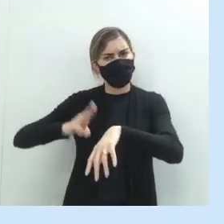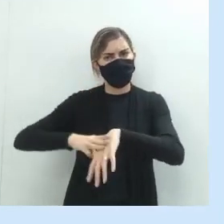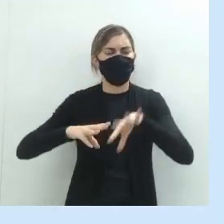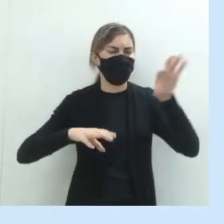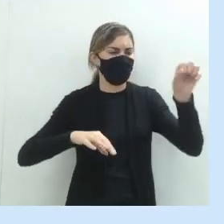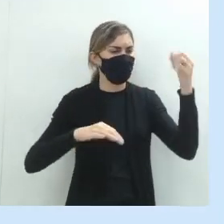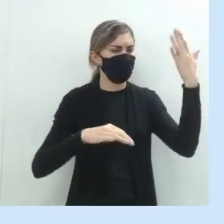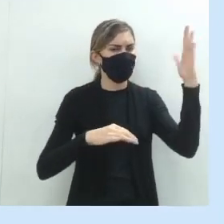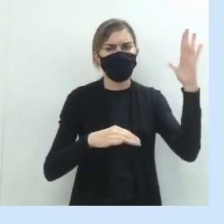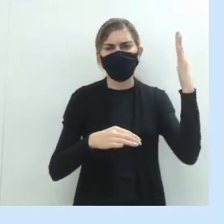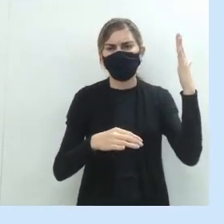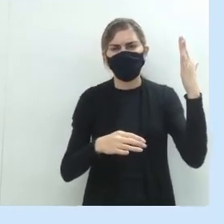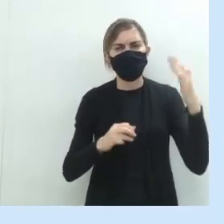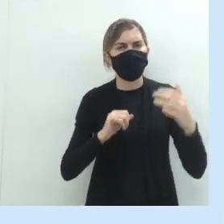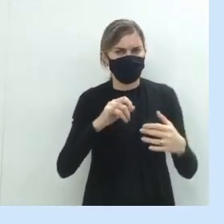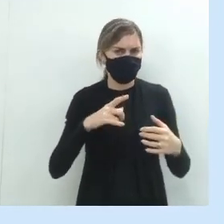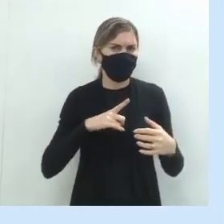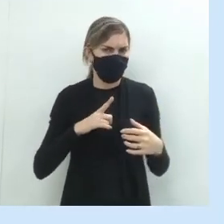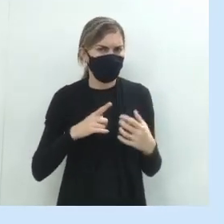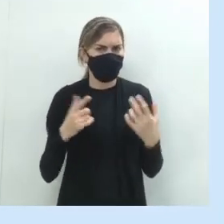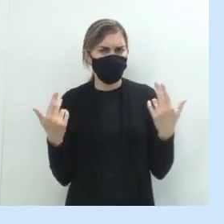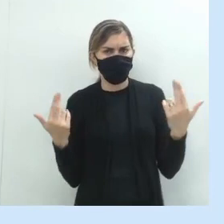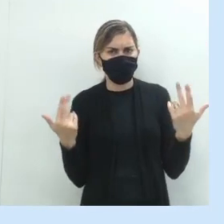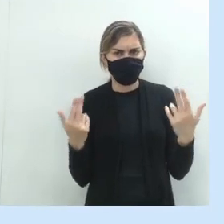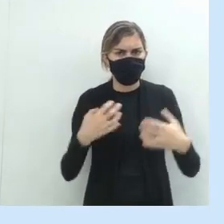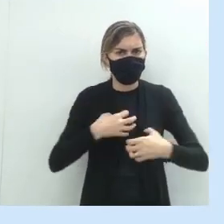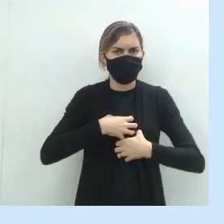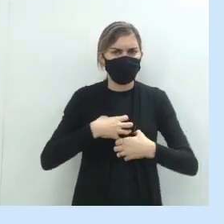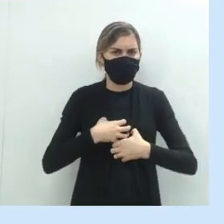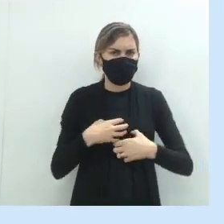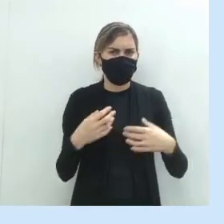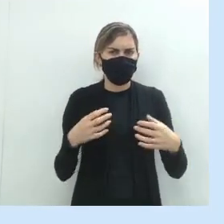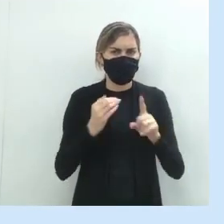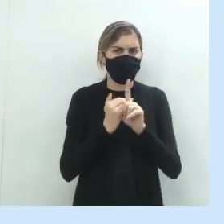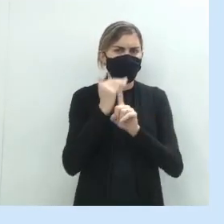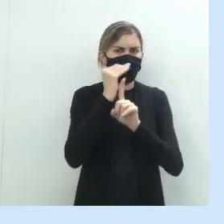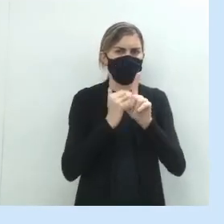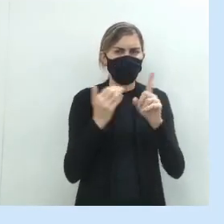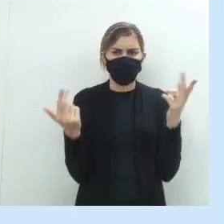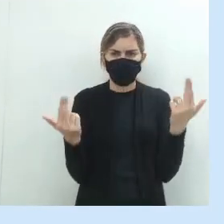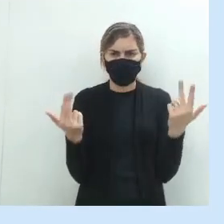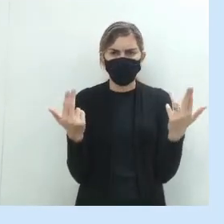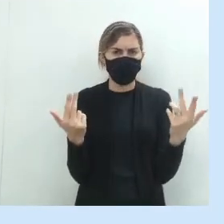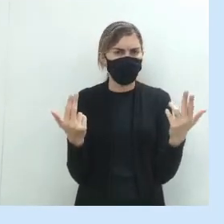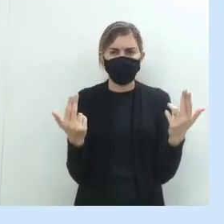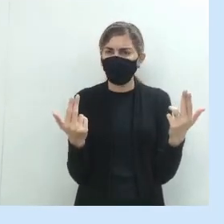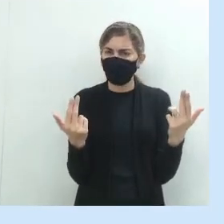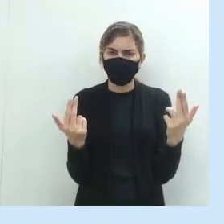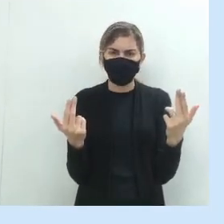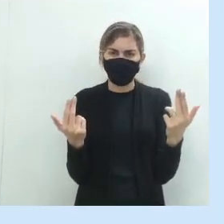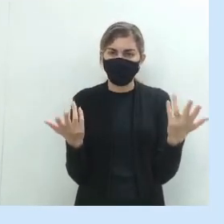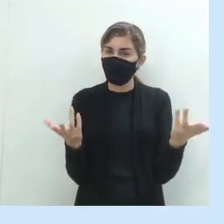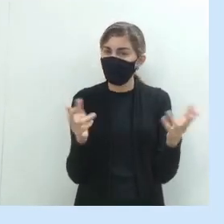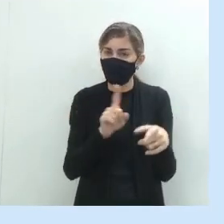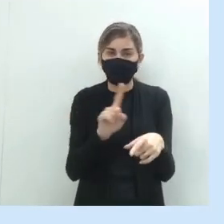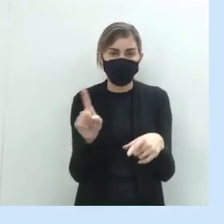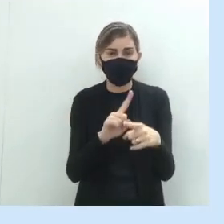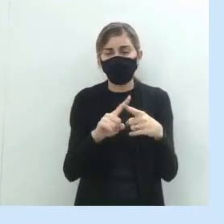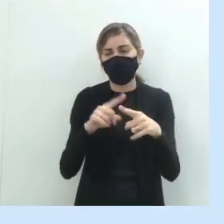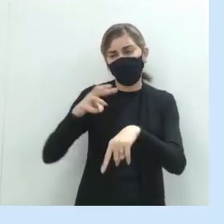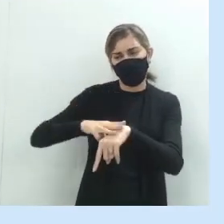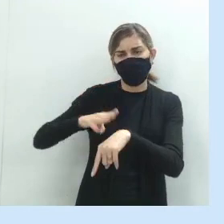eu pego a madeira. Será que eu tenho sensações térmicas iguais? Não, porque